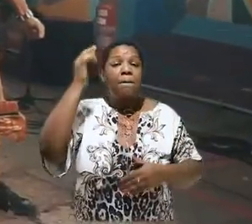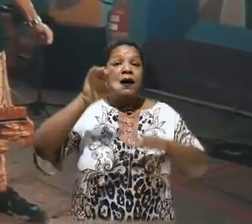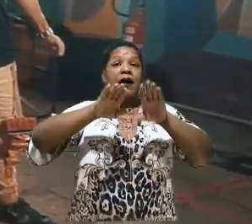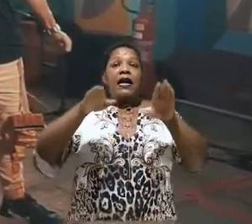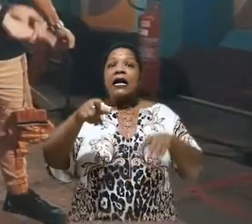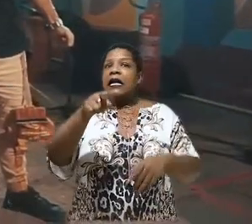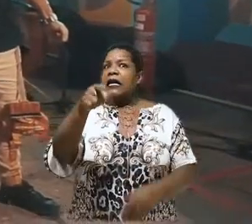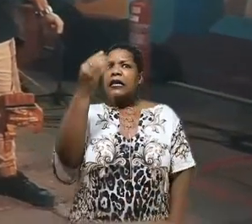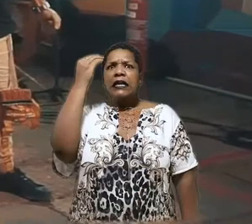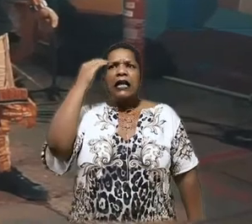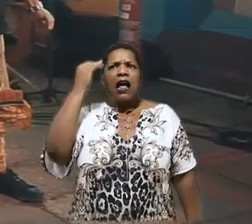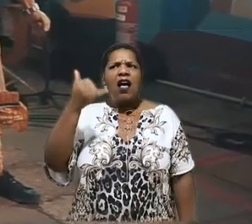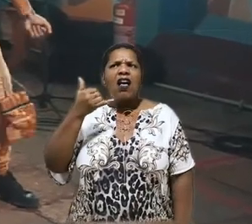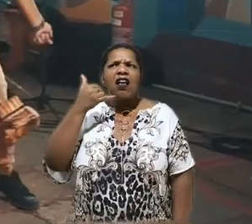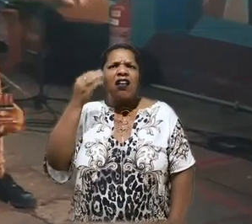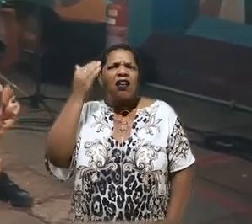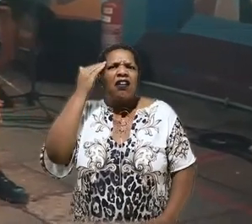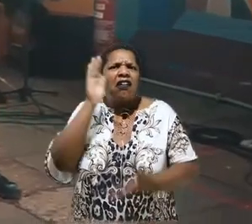entendeu